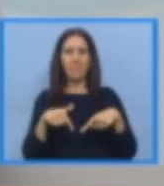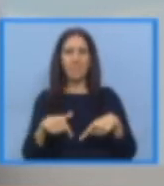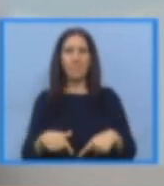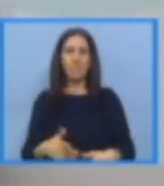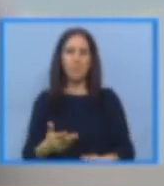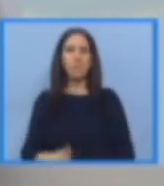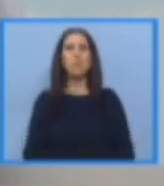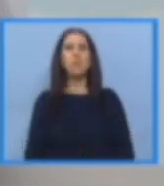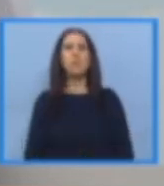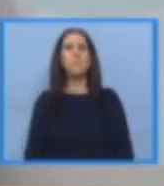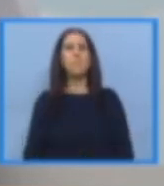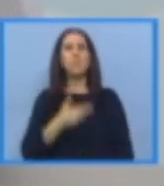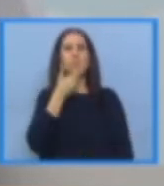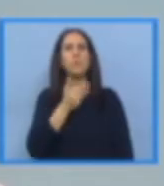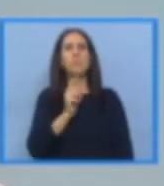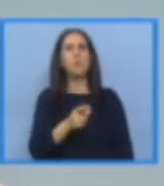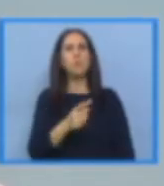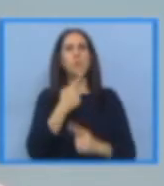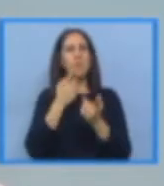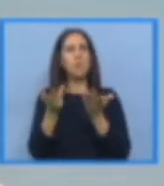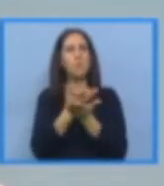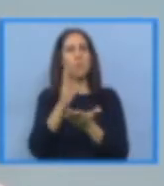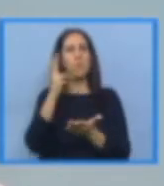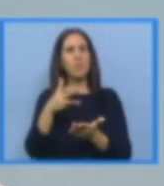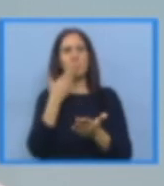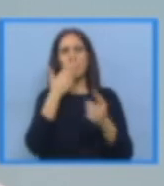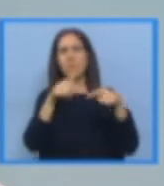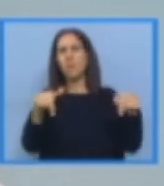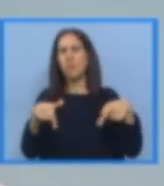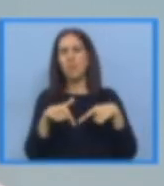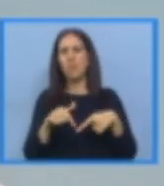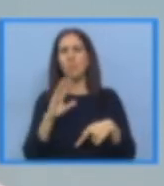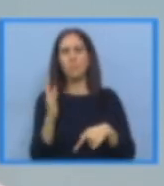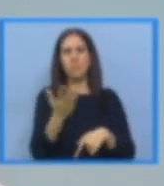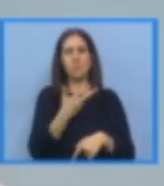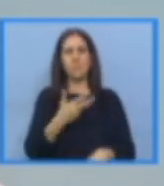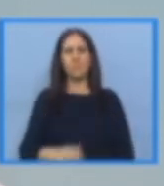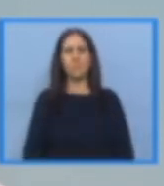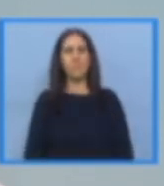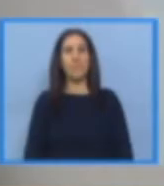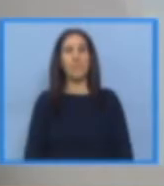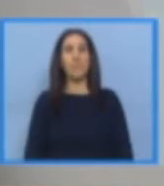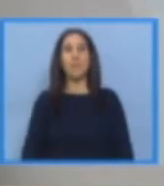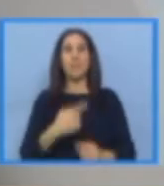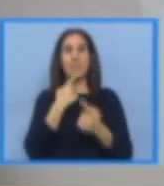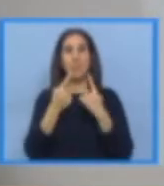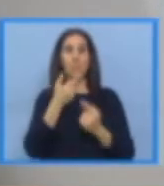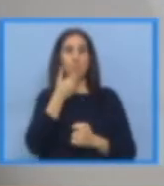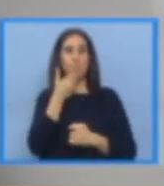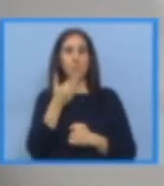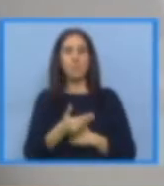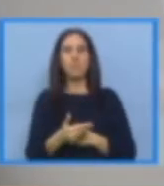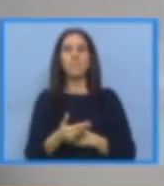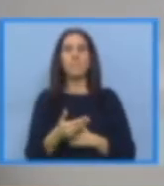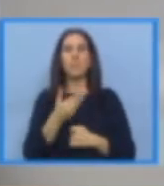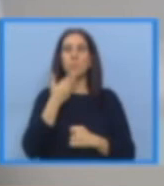Que experiência de diálogo acontece no ambiente de sala de aula? A experiência de diálogo é muito a experiência,